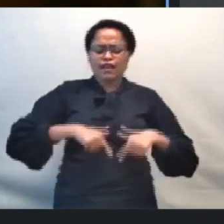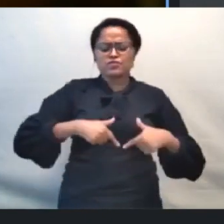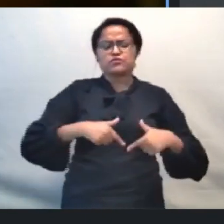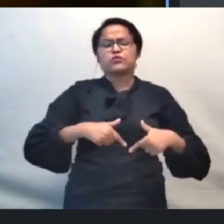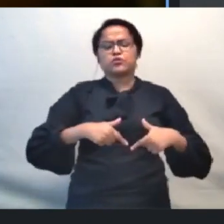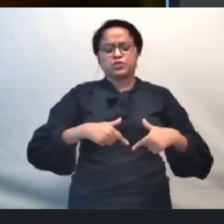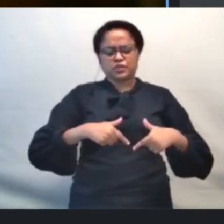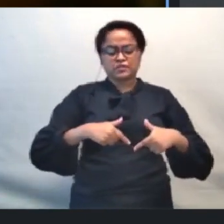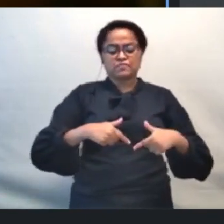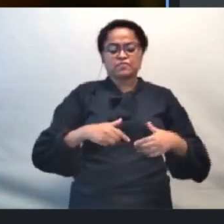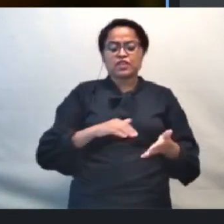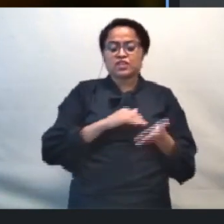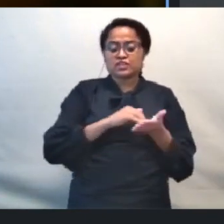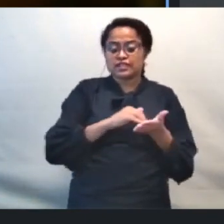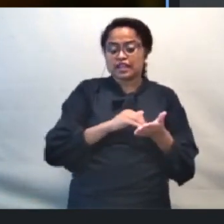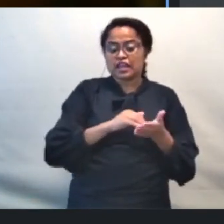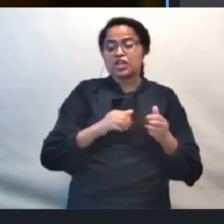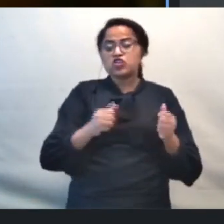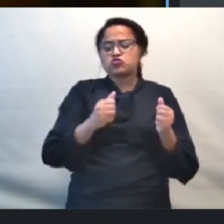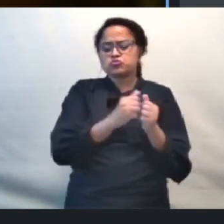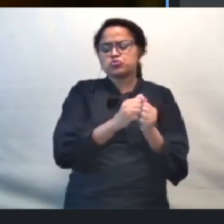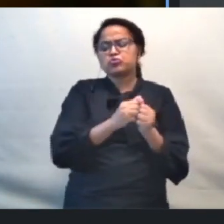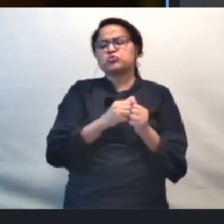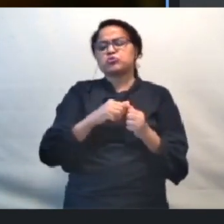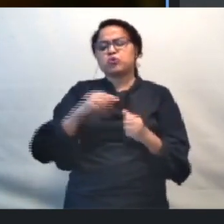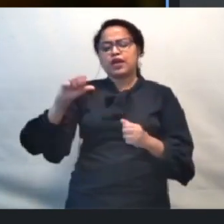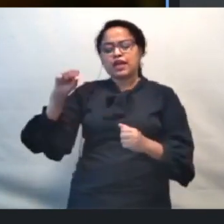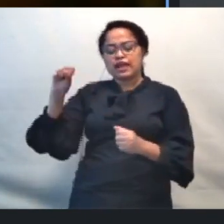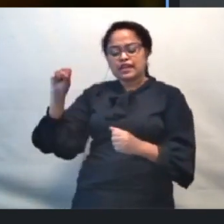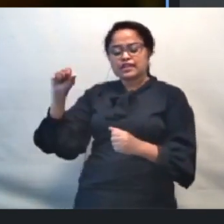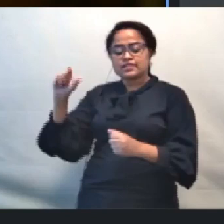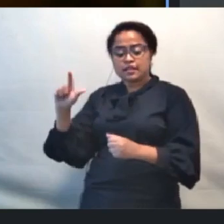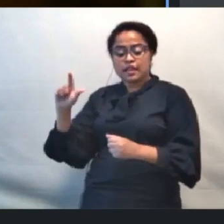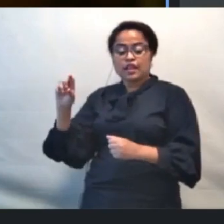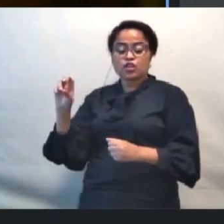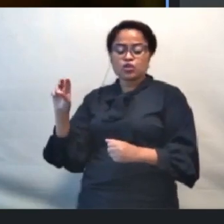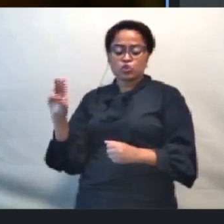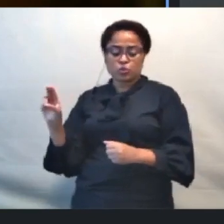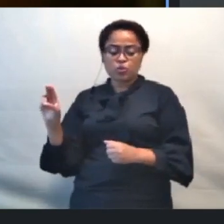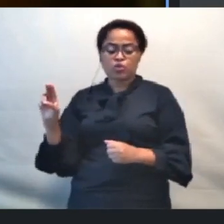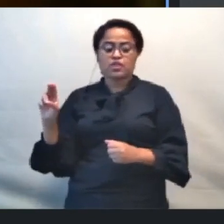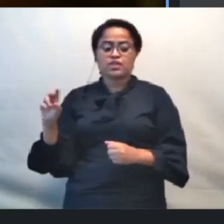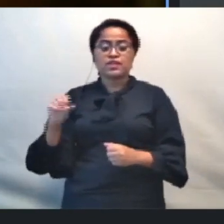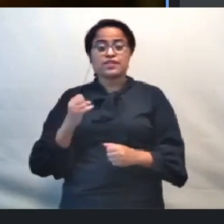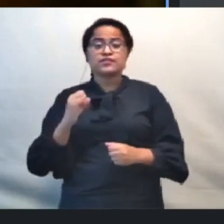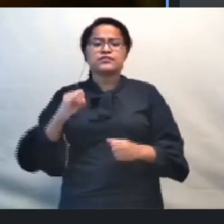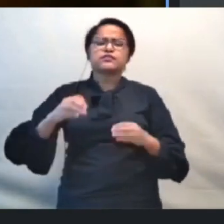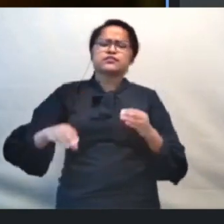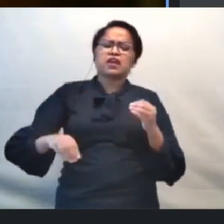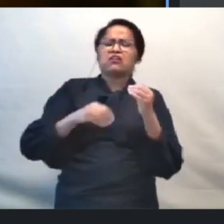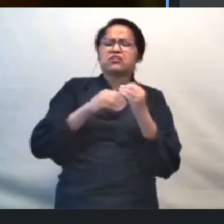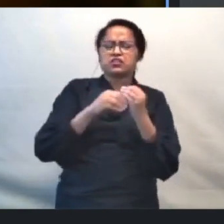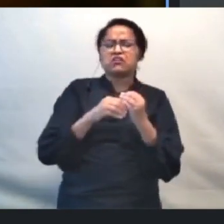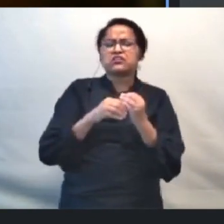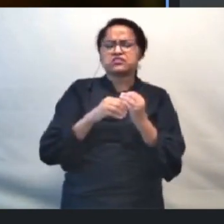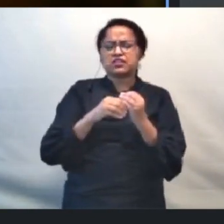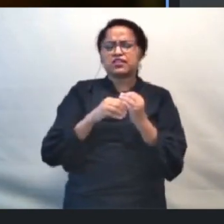Saúde. O representante da SLU, caso queira me acrescentar aí, fique à vontade.